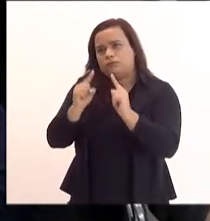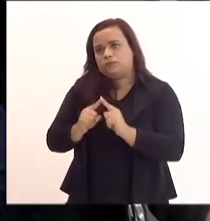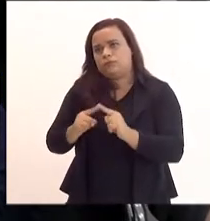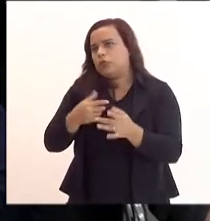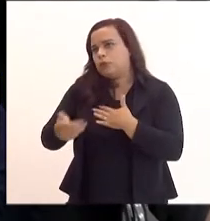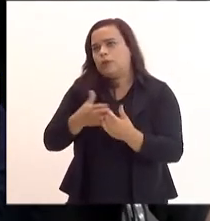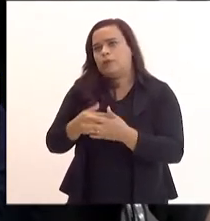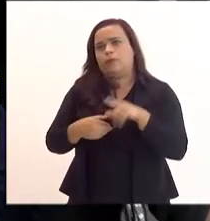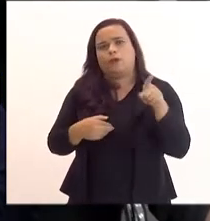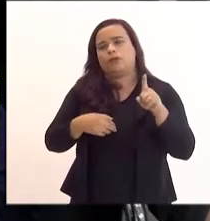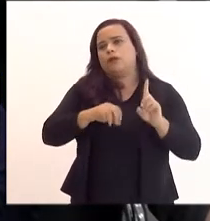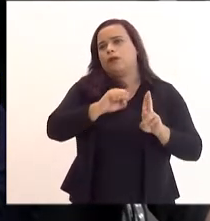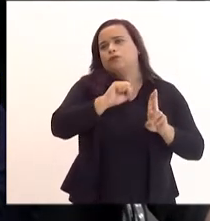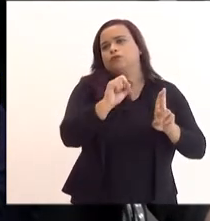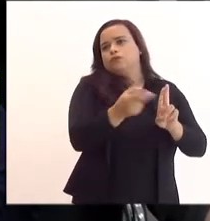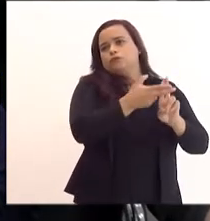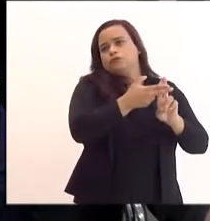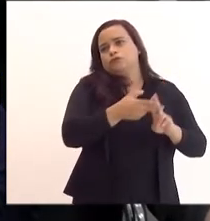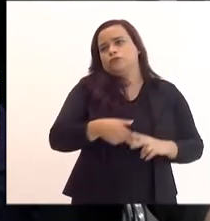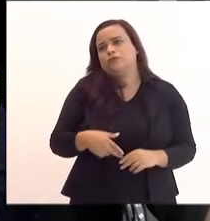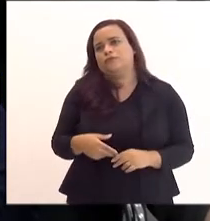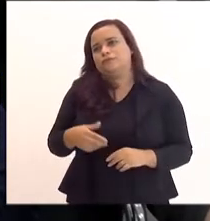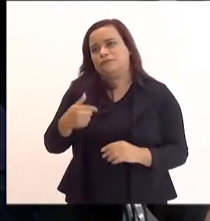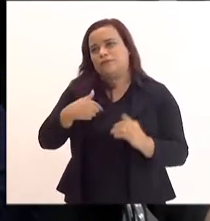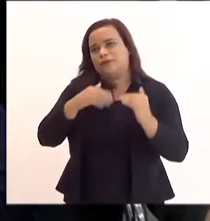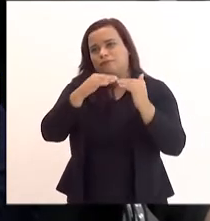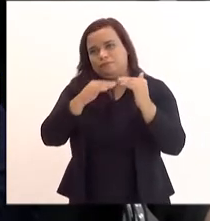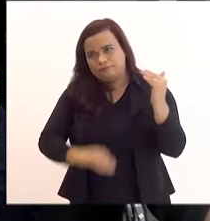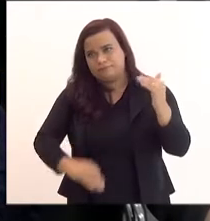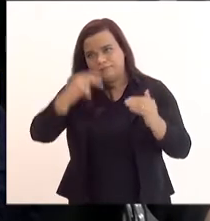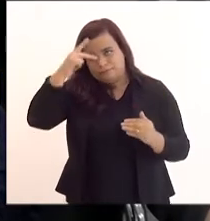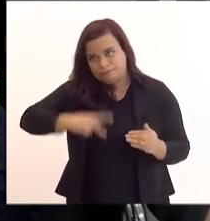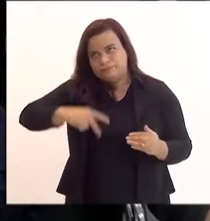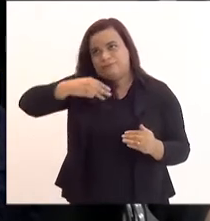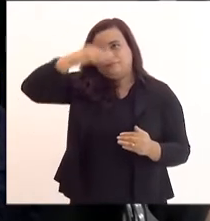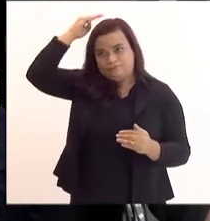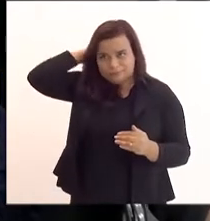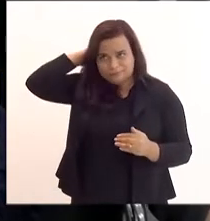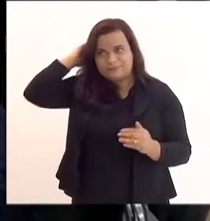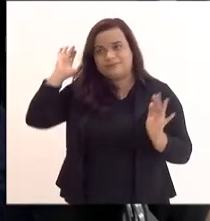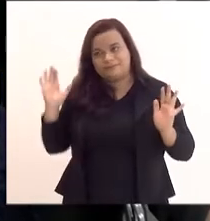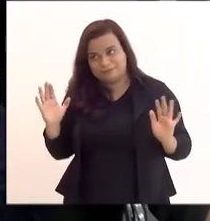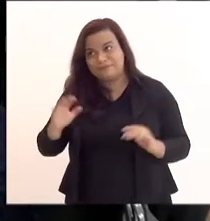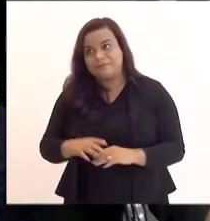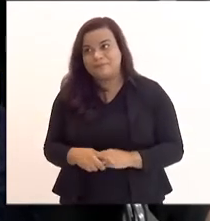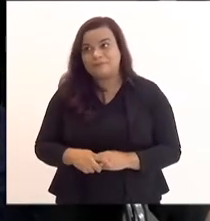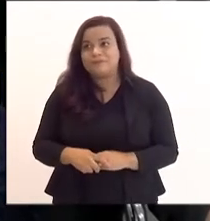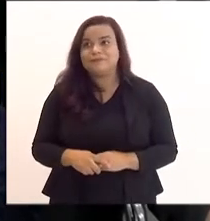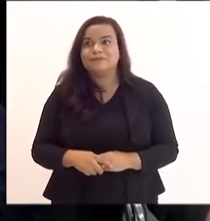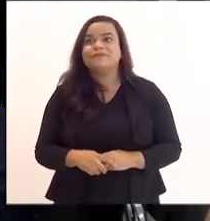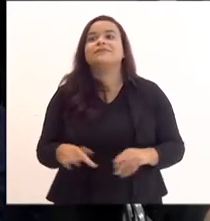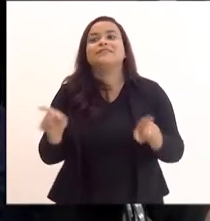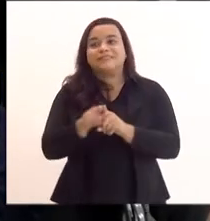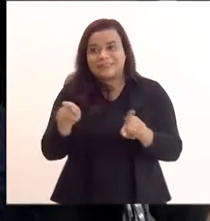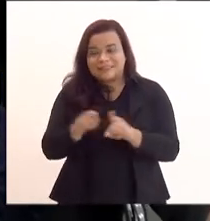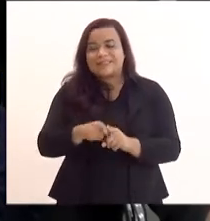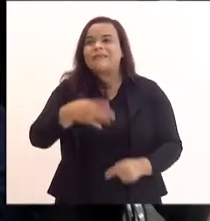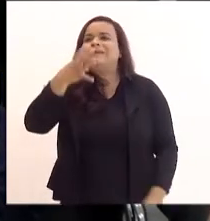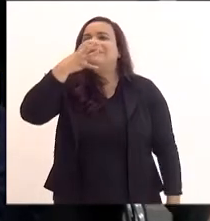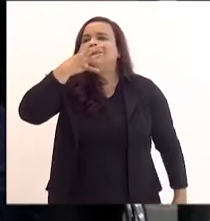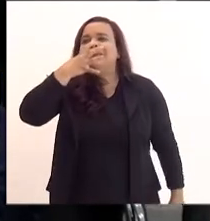Márcio. Eu trouxe esse argumento discordando de Vossa Excelência, deputado Márcio Pacheco. Acreditável. E por incrível que possa